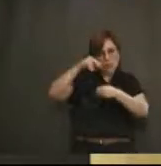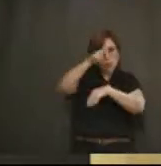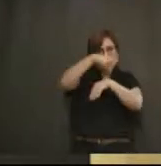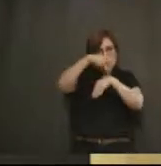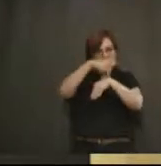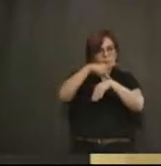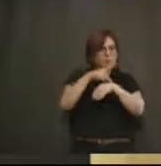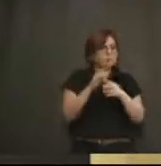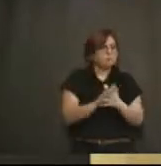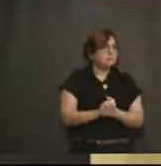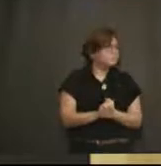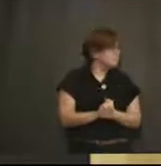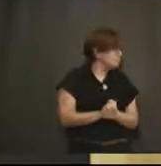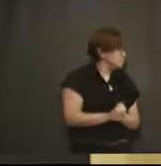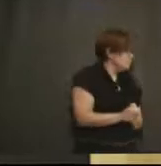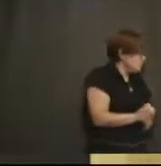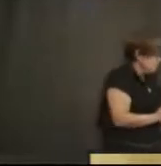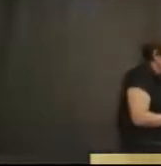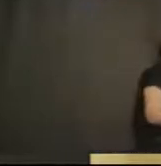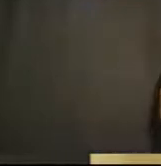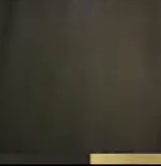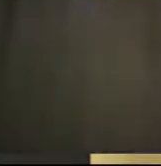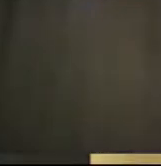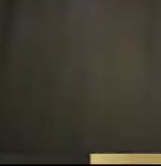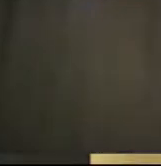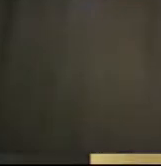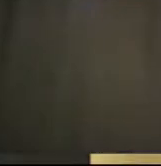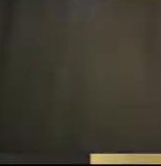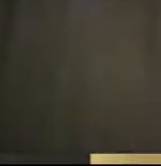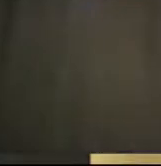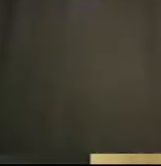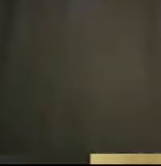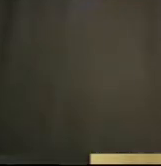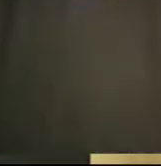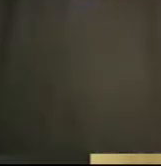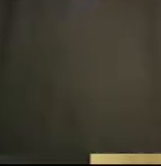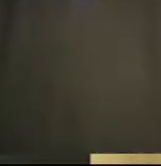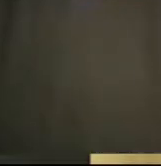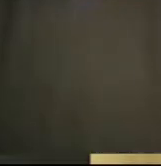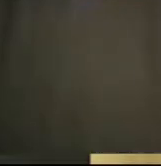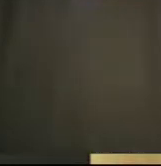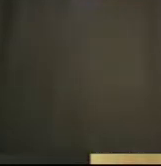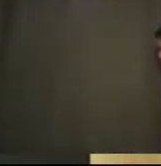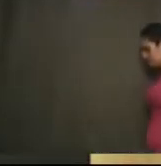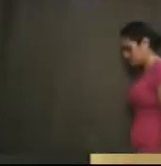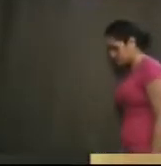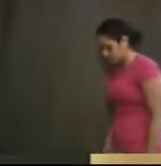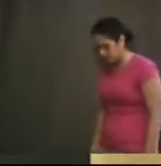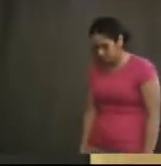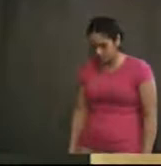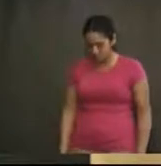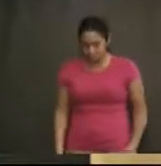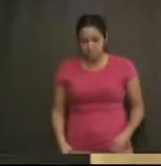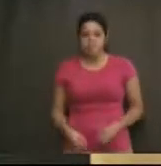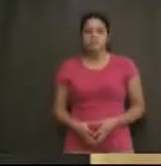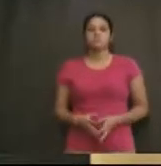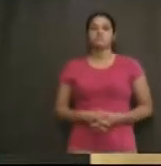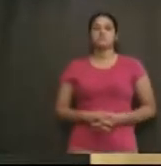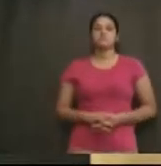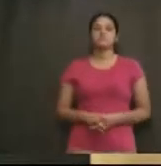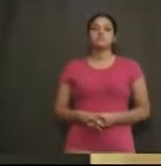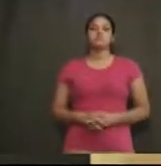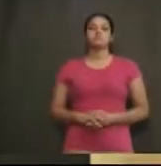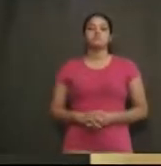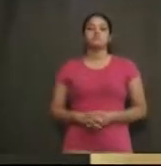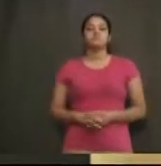Mas eu penso que nós vivemos um momento em que é importante lembrar que, embora a nossa missão seja